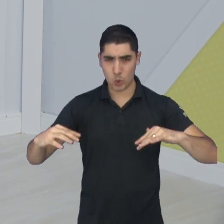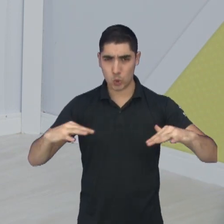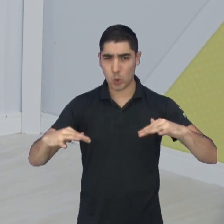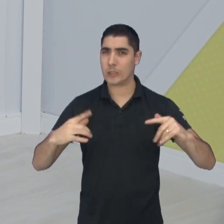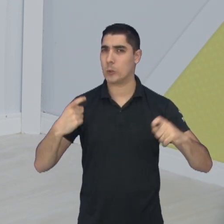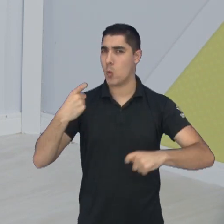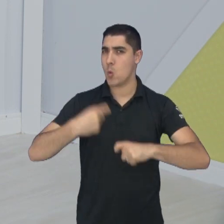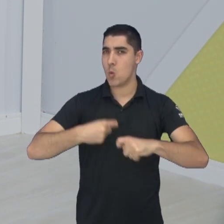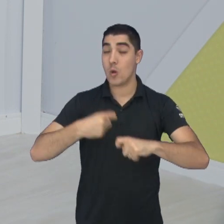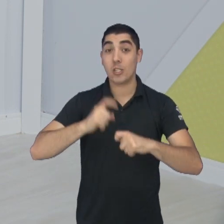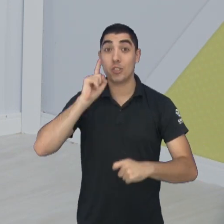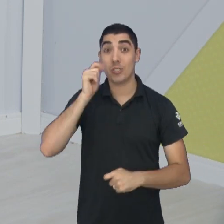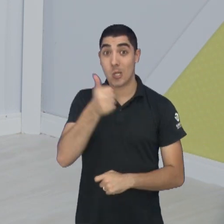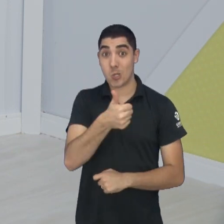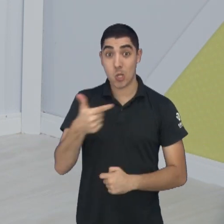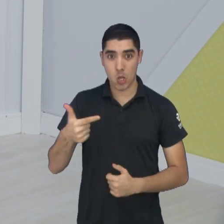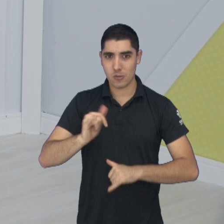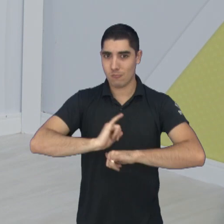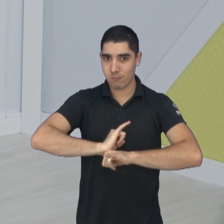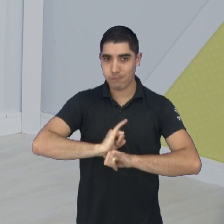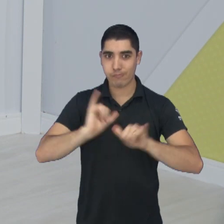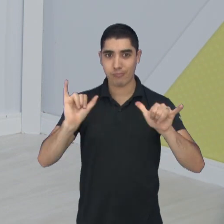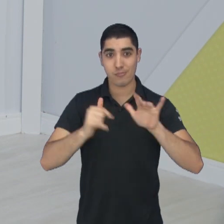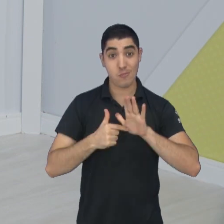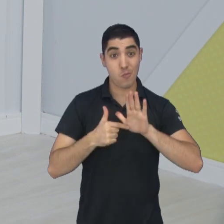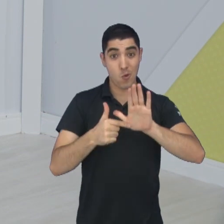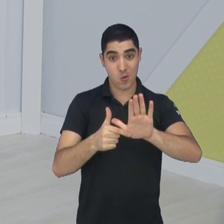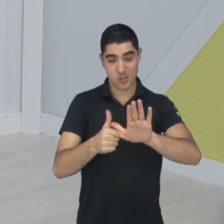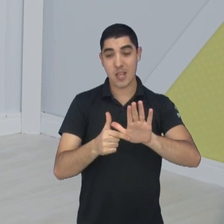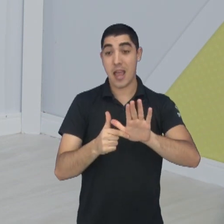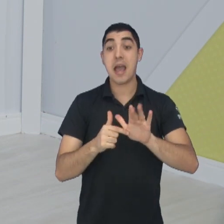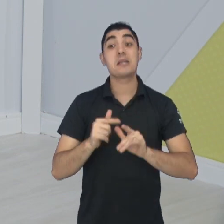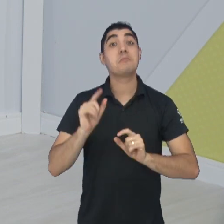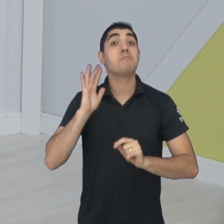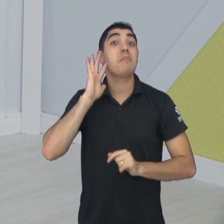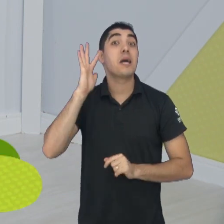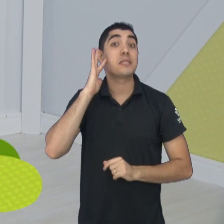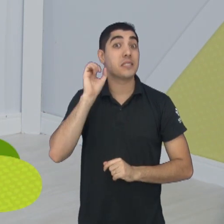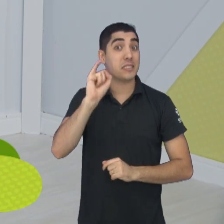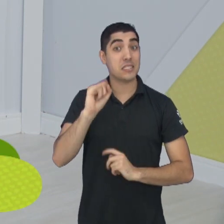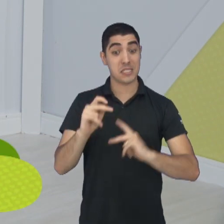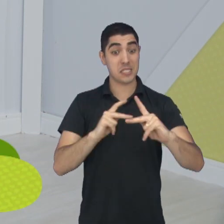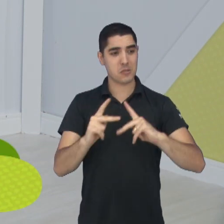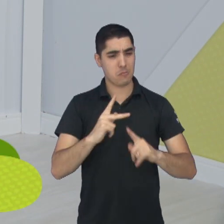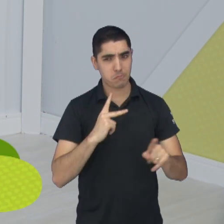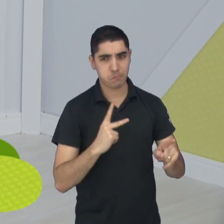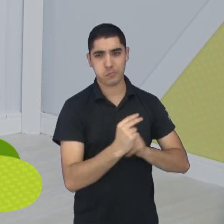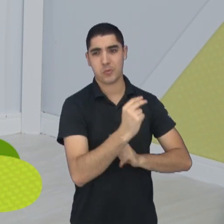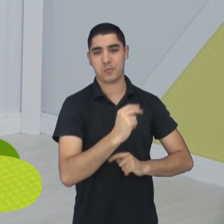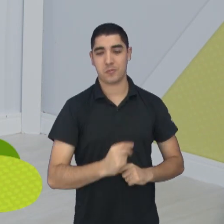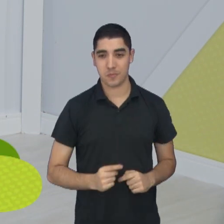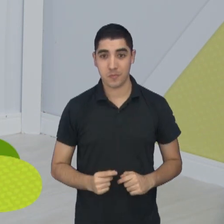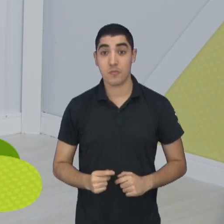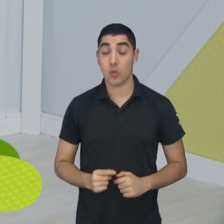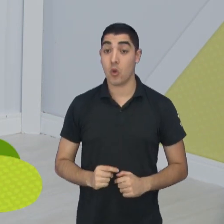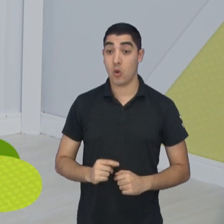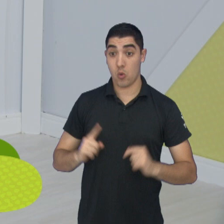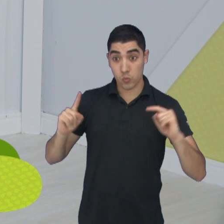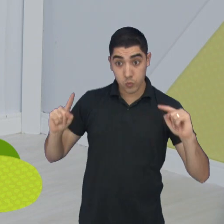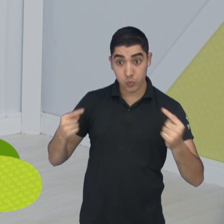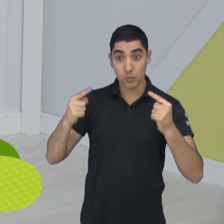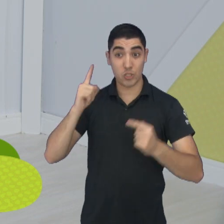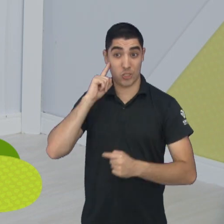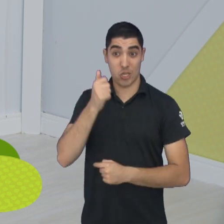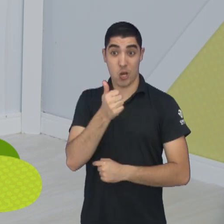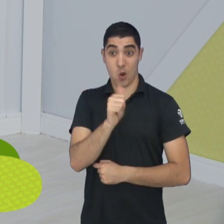sexta-feira, dia 12, a gente vai trazer todas as informações desta partida e quem sabe o São José dia vencendo... 12 ou dia 11? Não, o jogo é dia 11 e a gente vai mostrar no dia